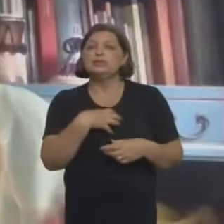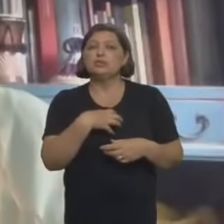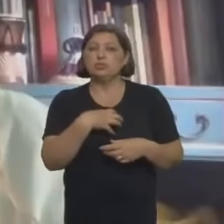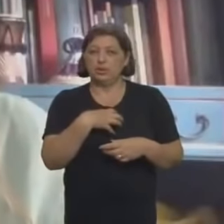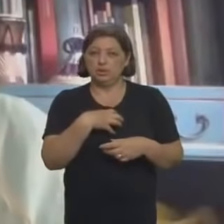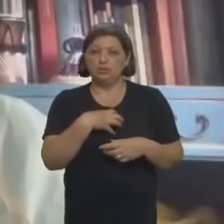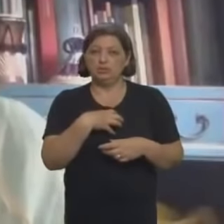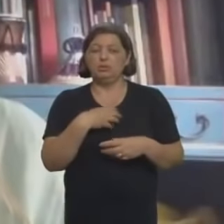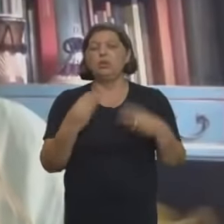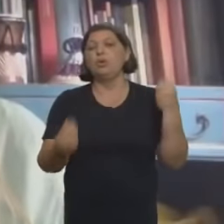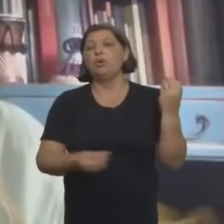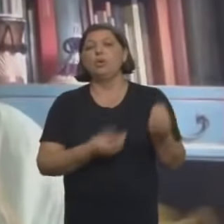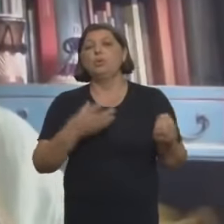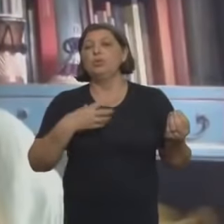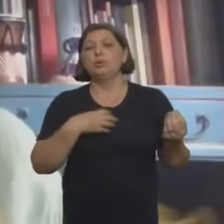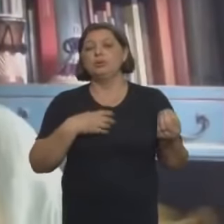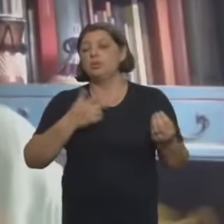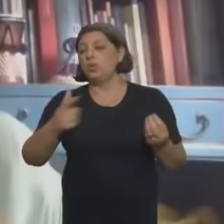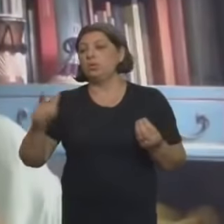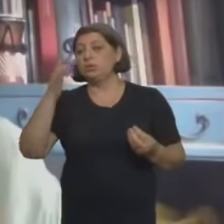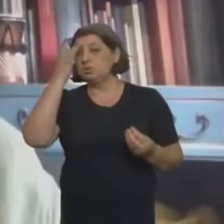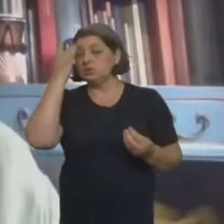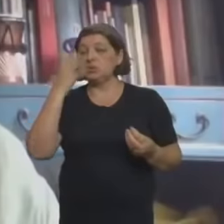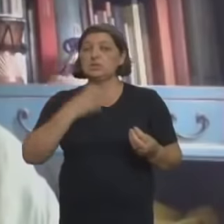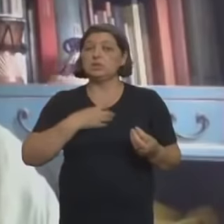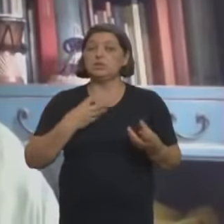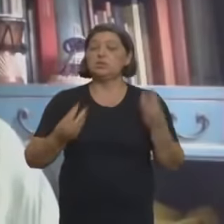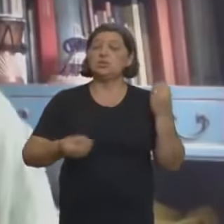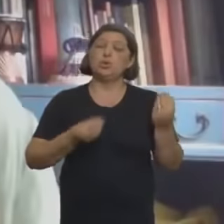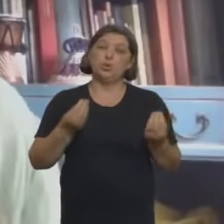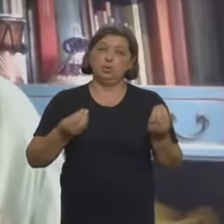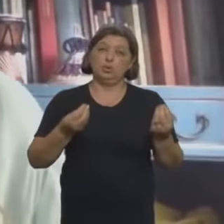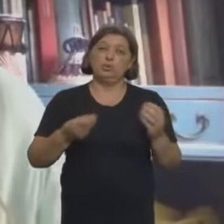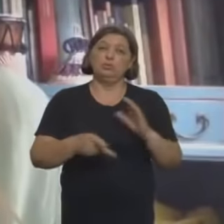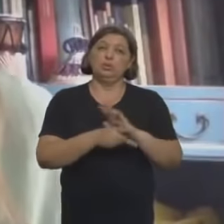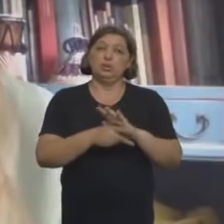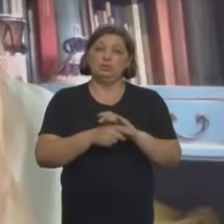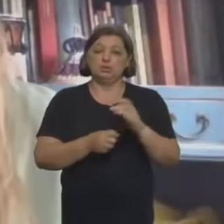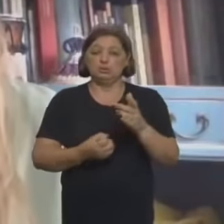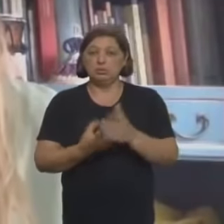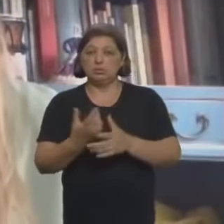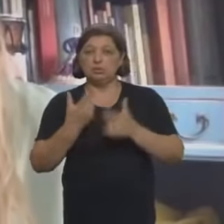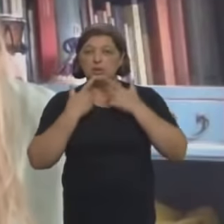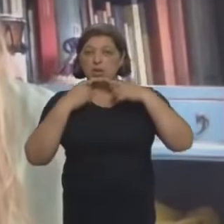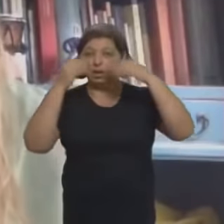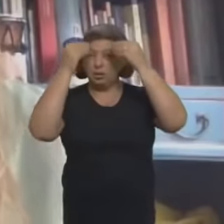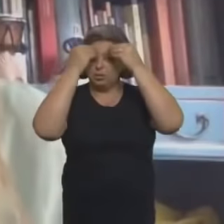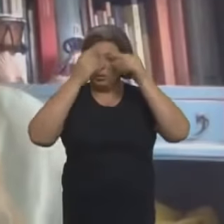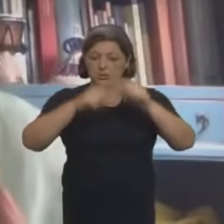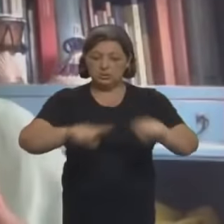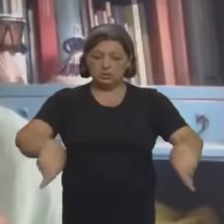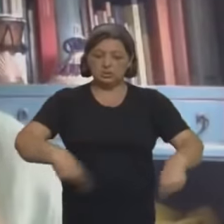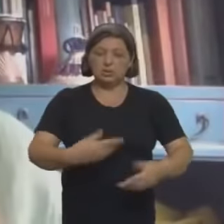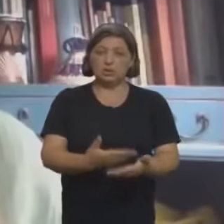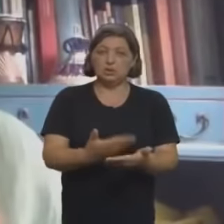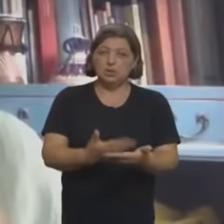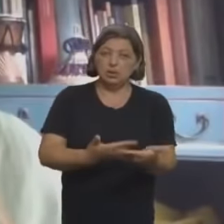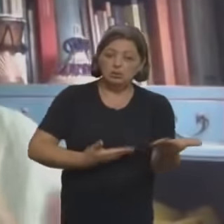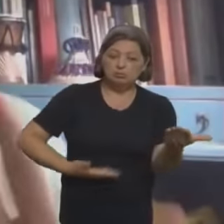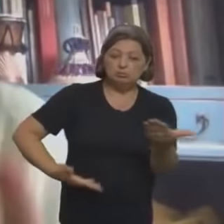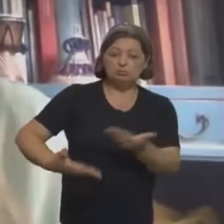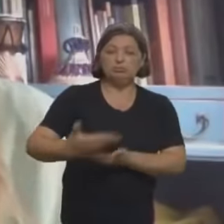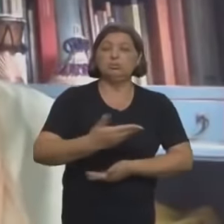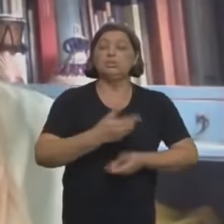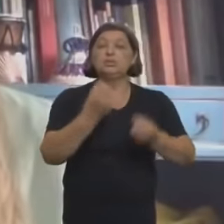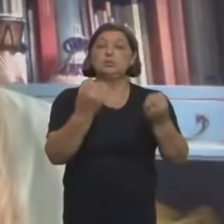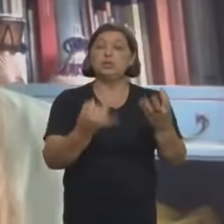de como eu me sinto, como os outros se sentem, vai criando essa nova linguagem para dentro da sala de aula, que é a importância de